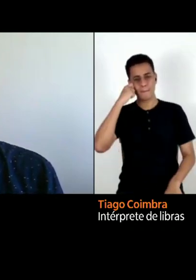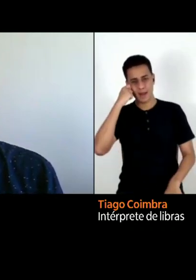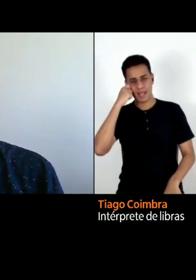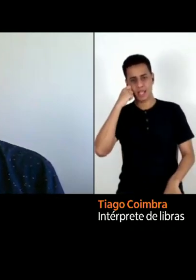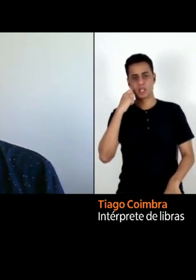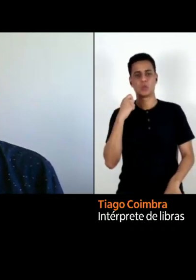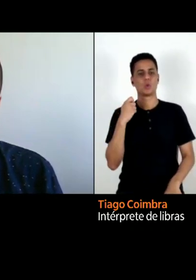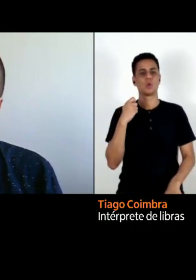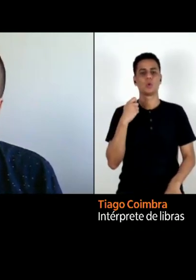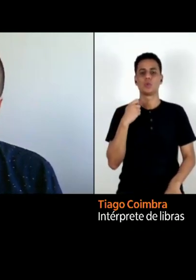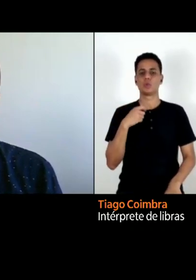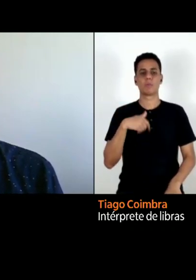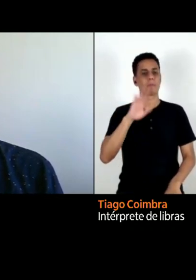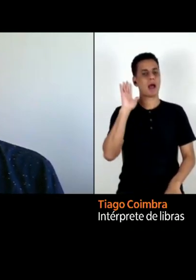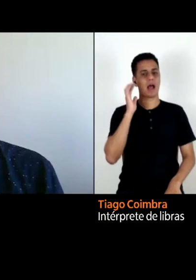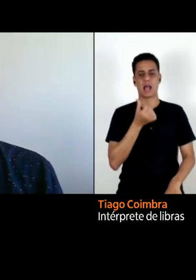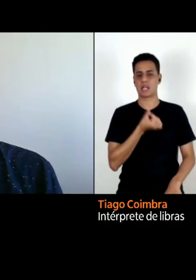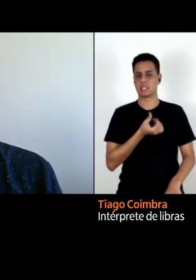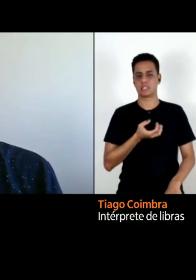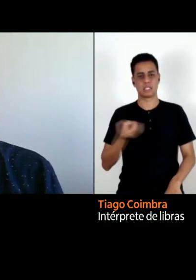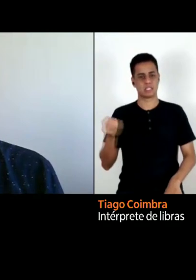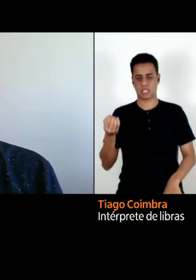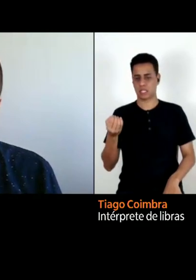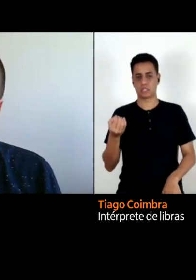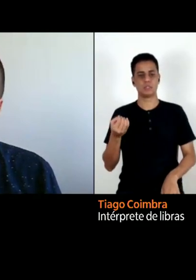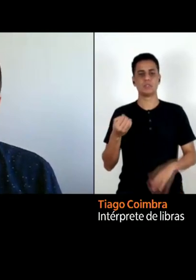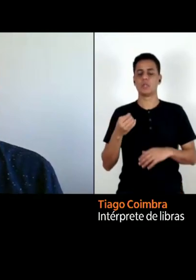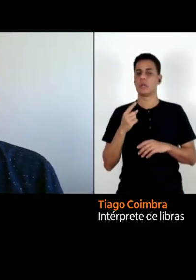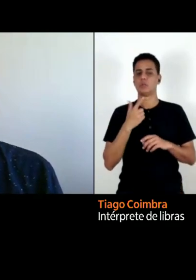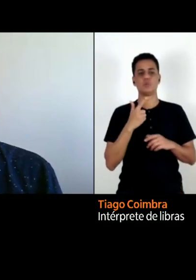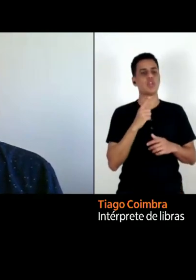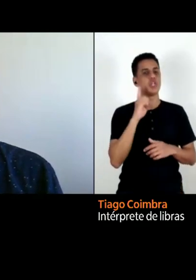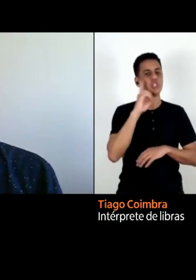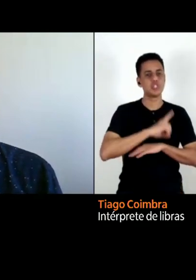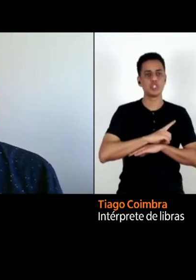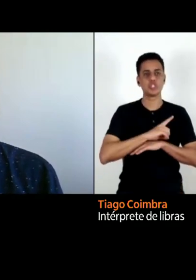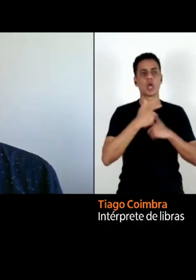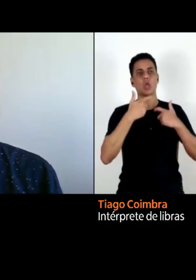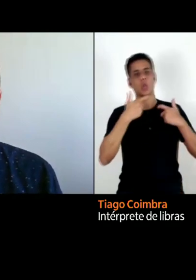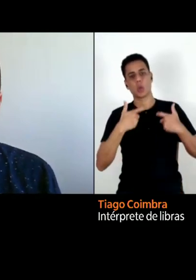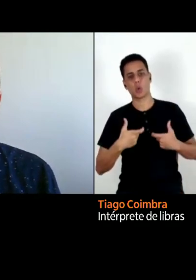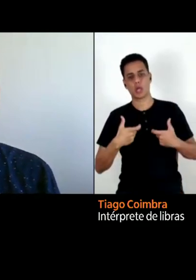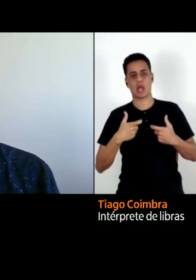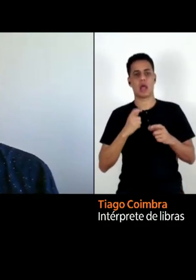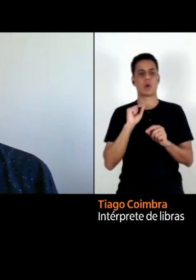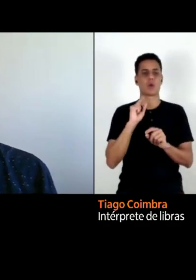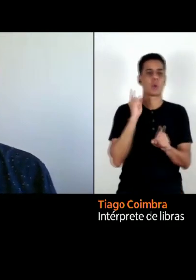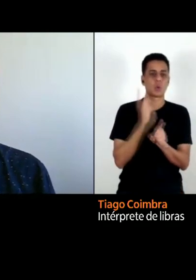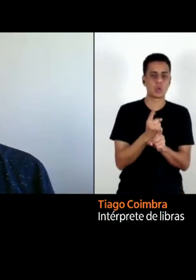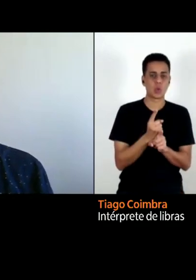de título, autoria, data, local e processo de produção.